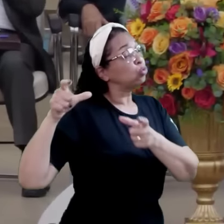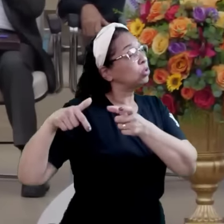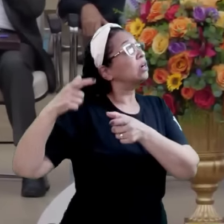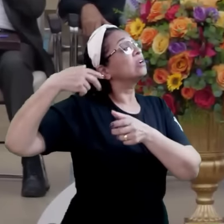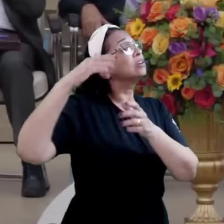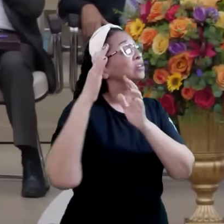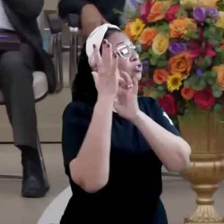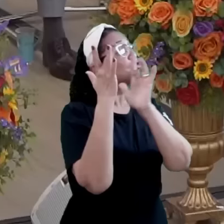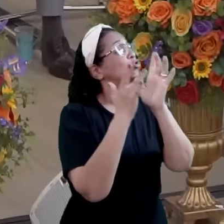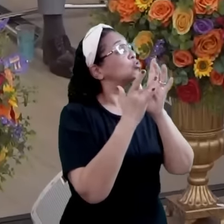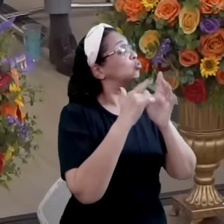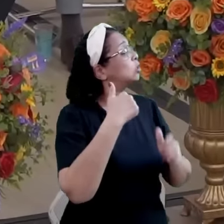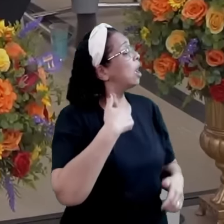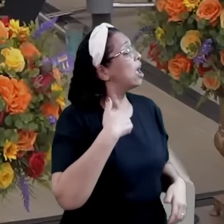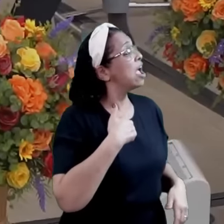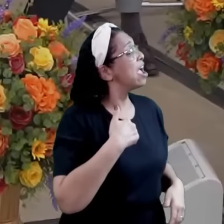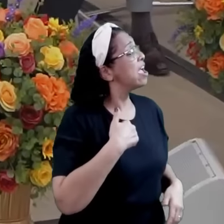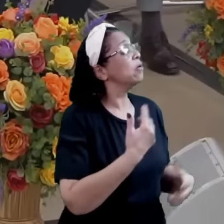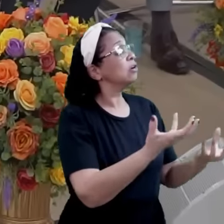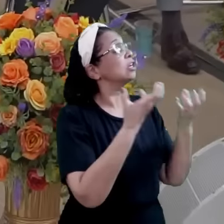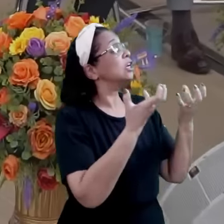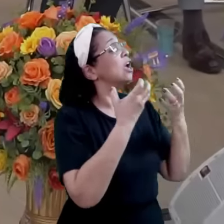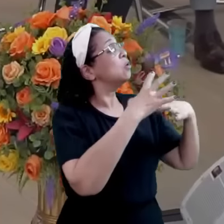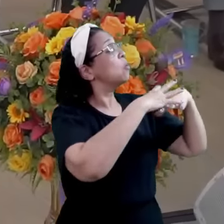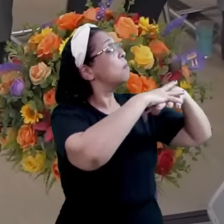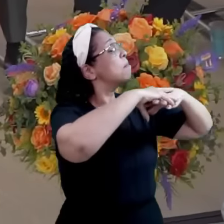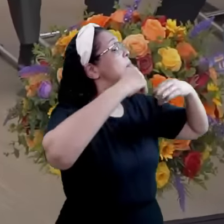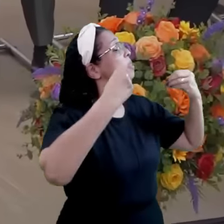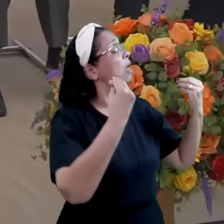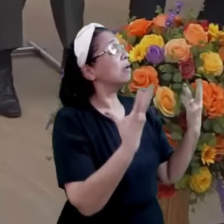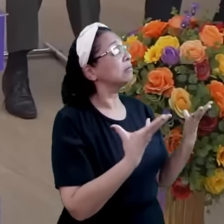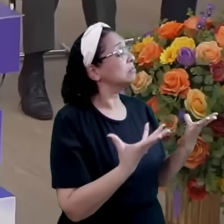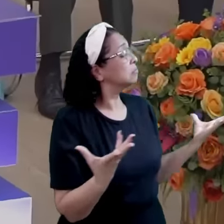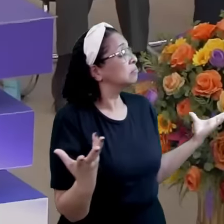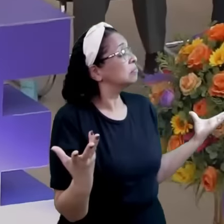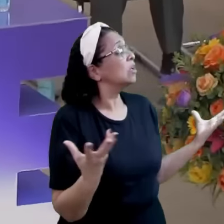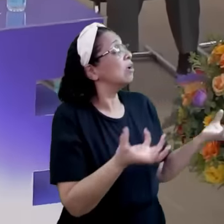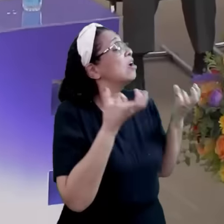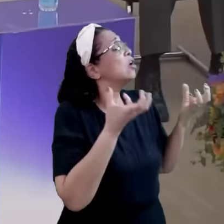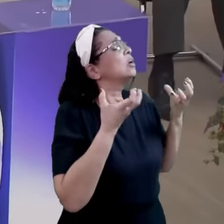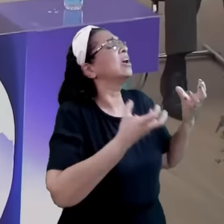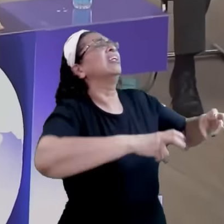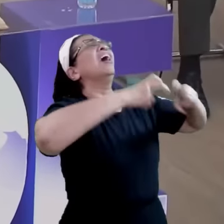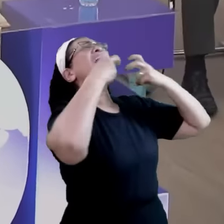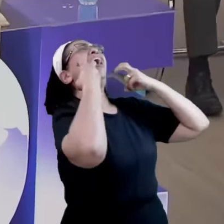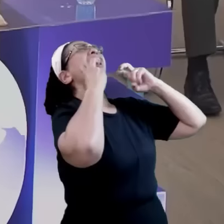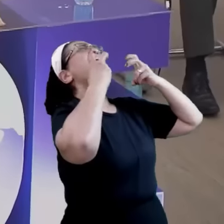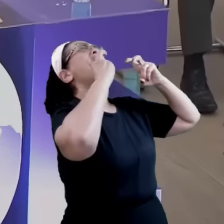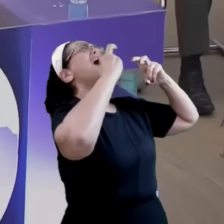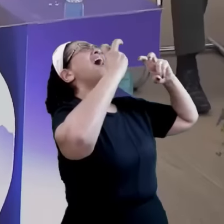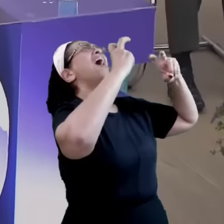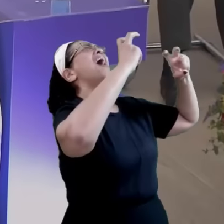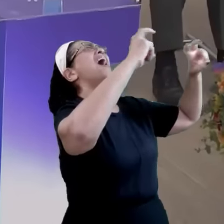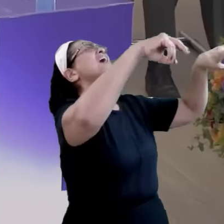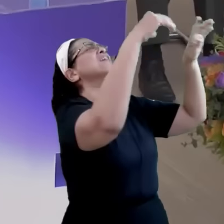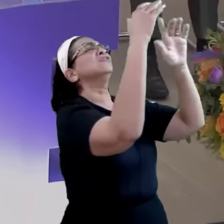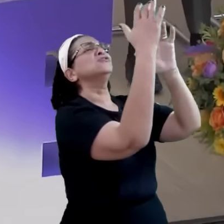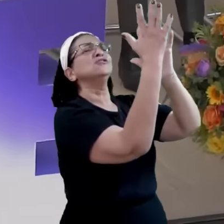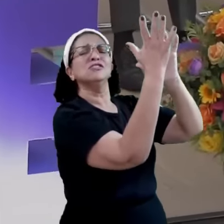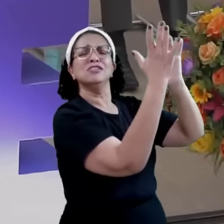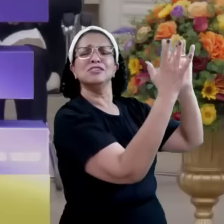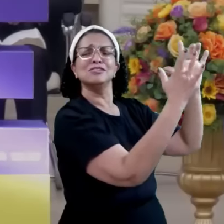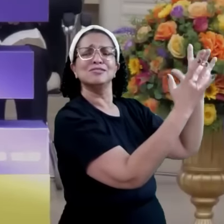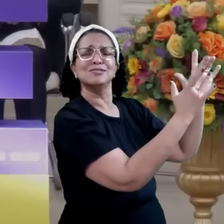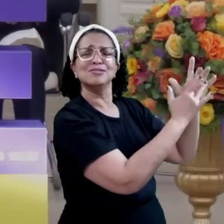incomodados que se muda quem precisa do Milagre aqui sou eu Jesus Filho de Davi